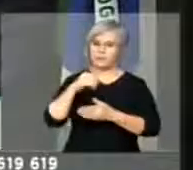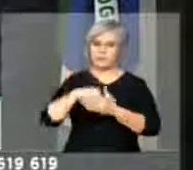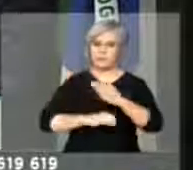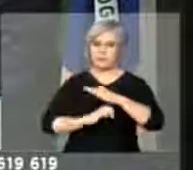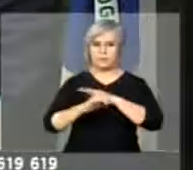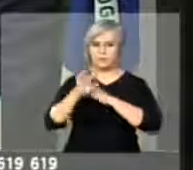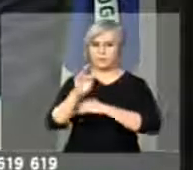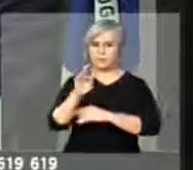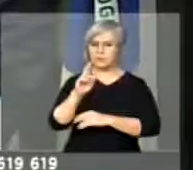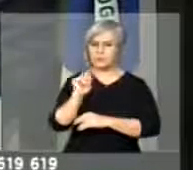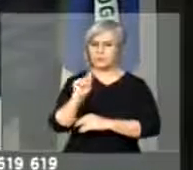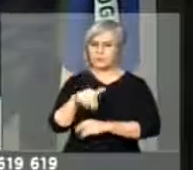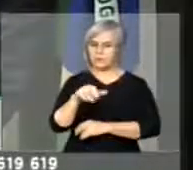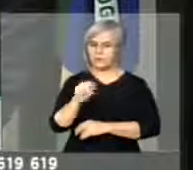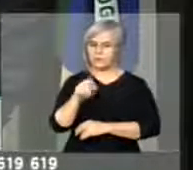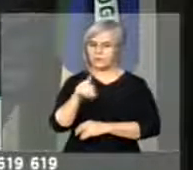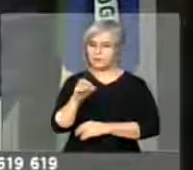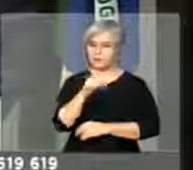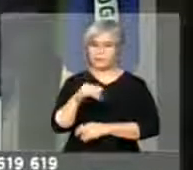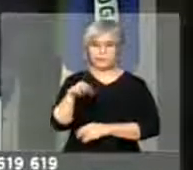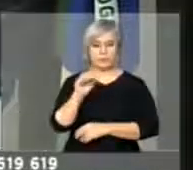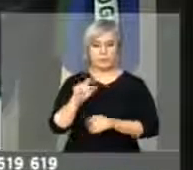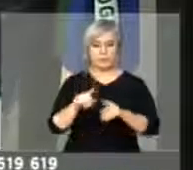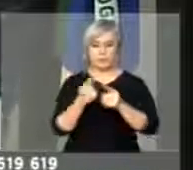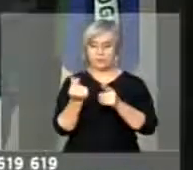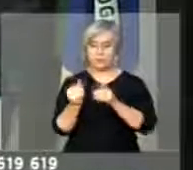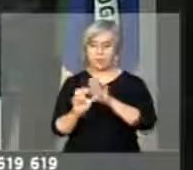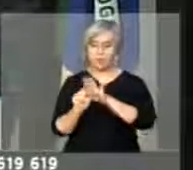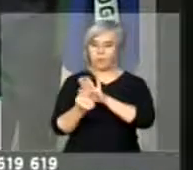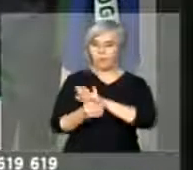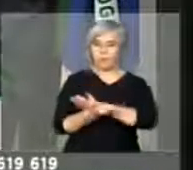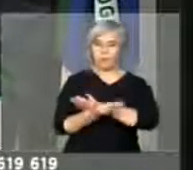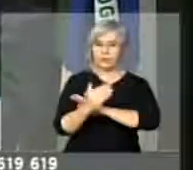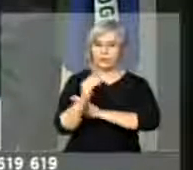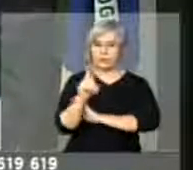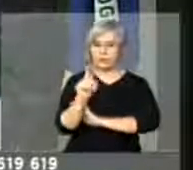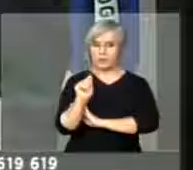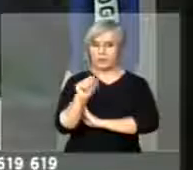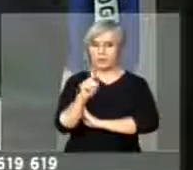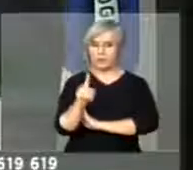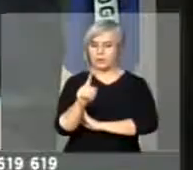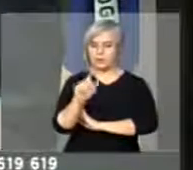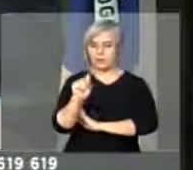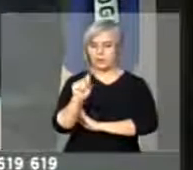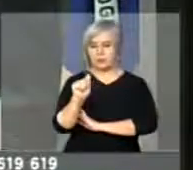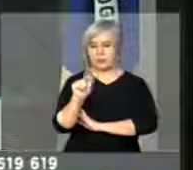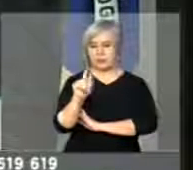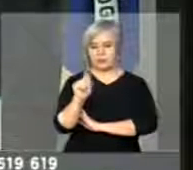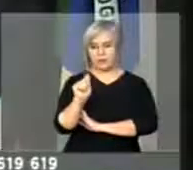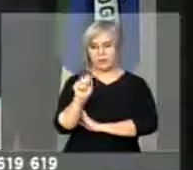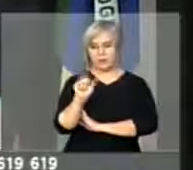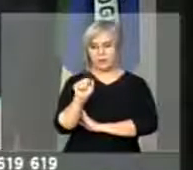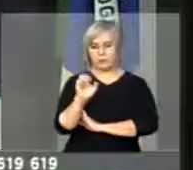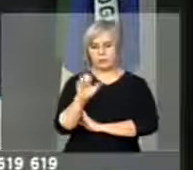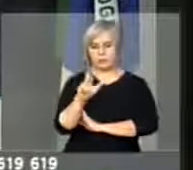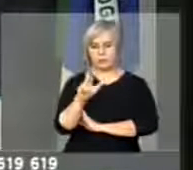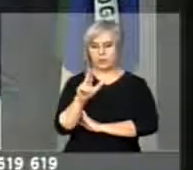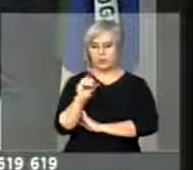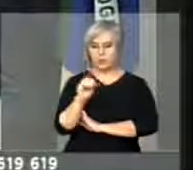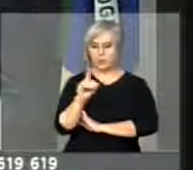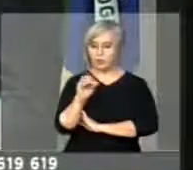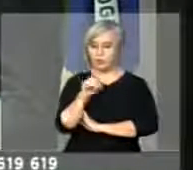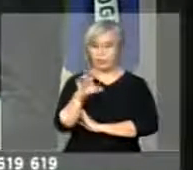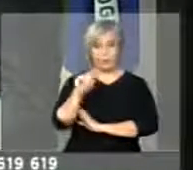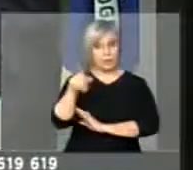para beneficiar não só o gasoduto, mas também a construção do estaleiro. E aí começou uma